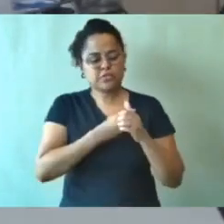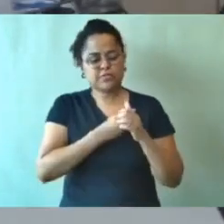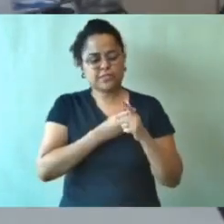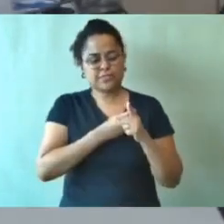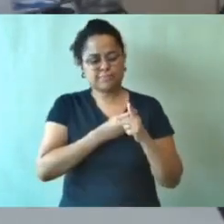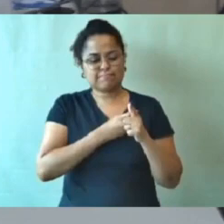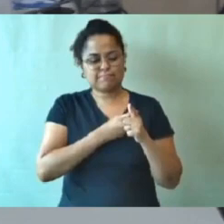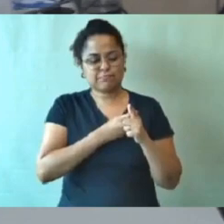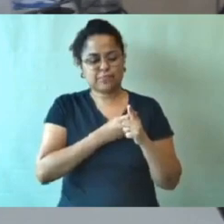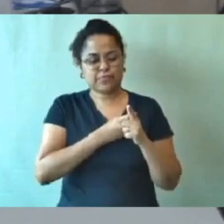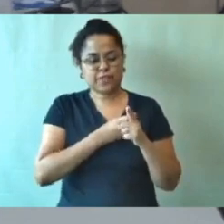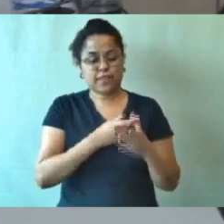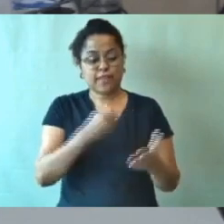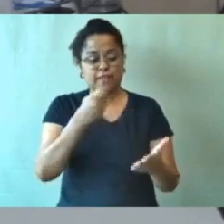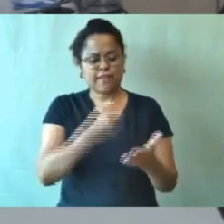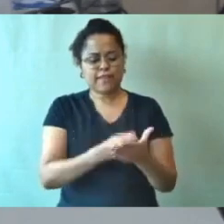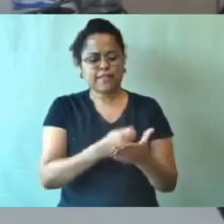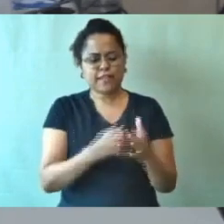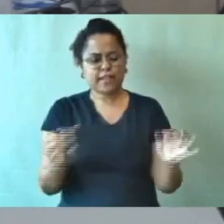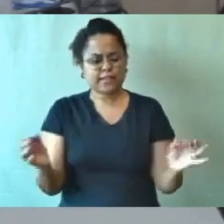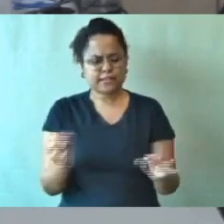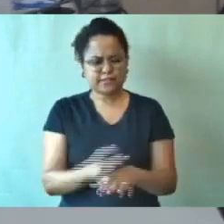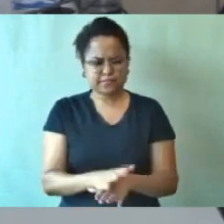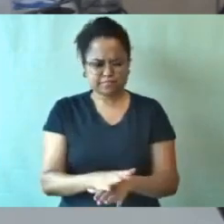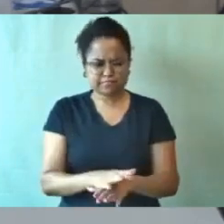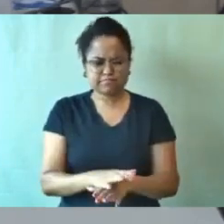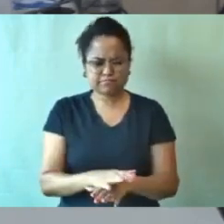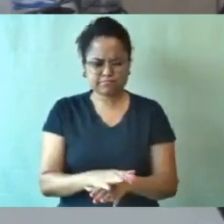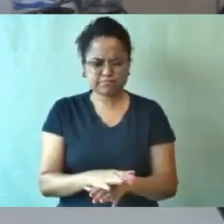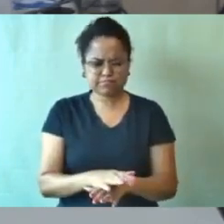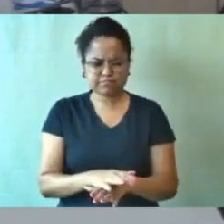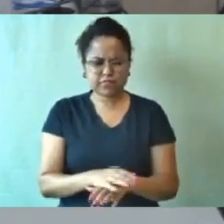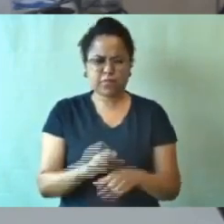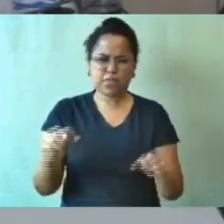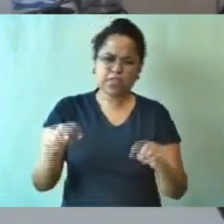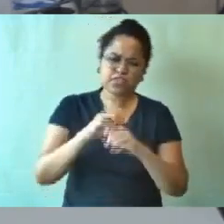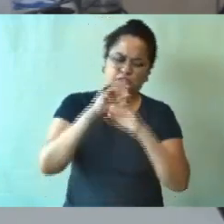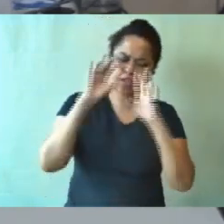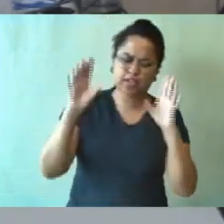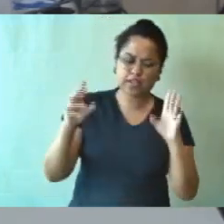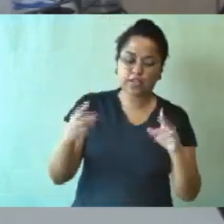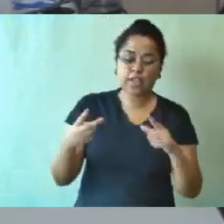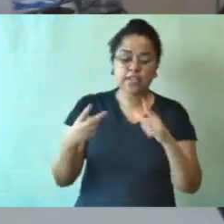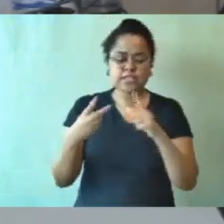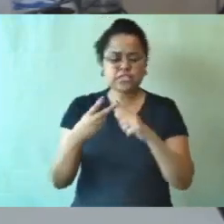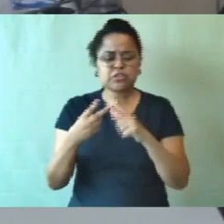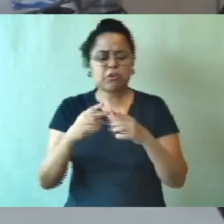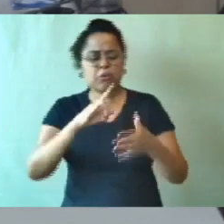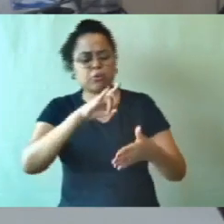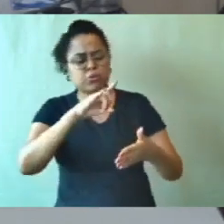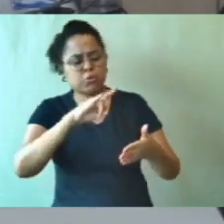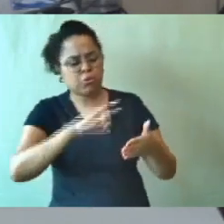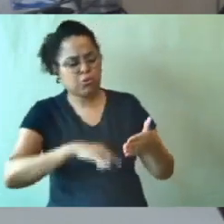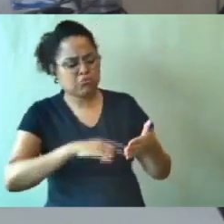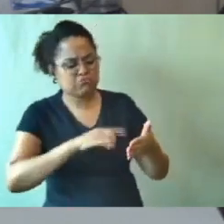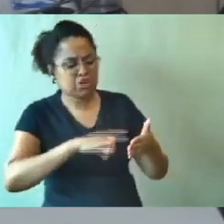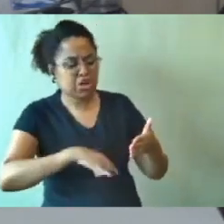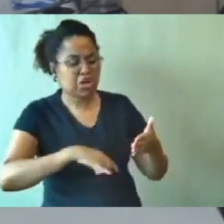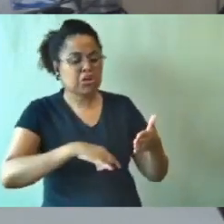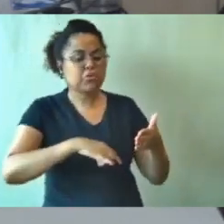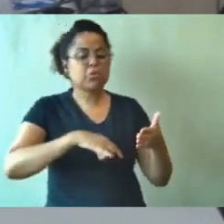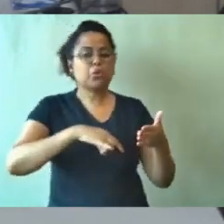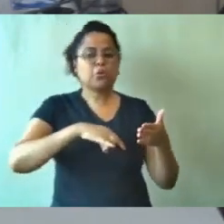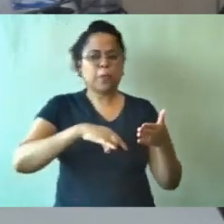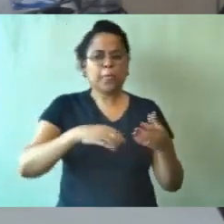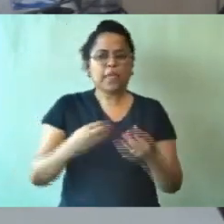Tá, então, só para a gente deixar claro aqui, então, esse segundo contrato é o contrato que eles te